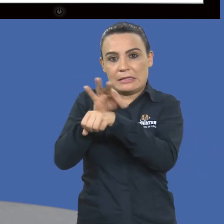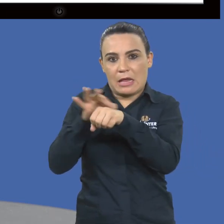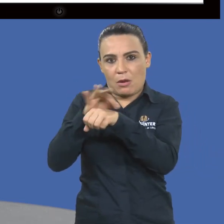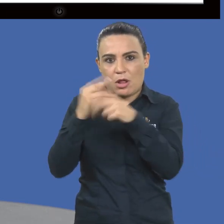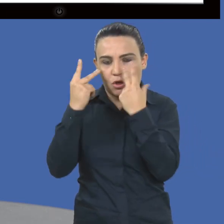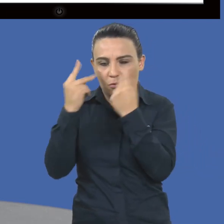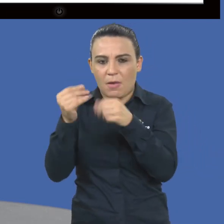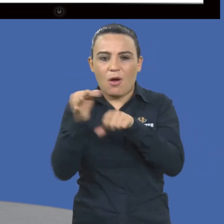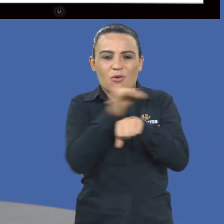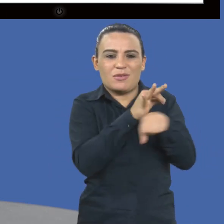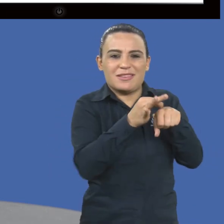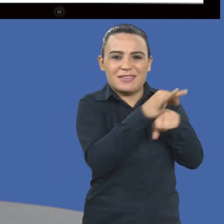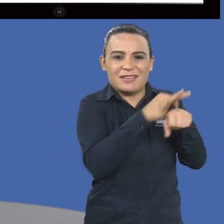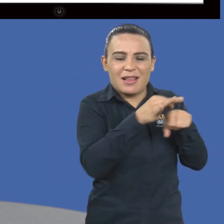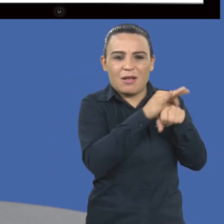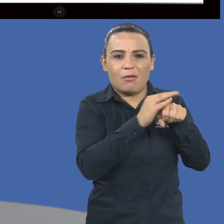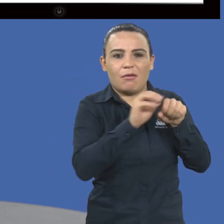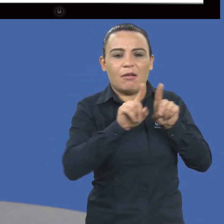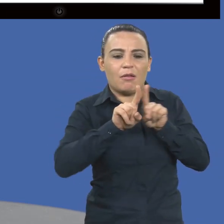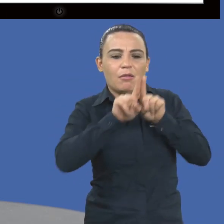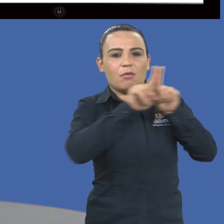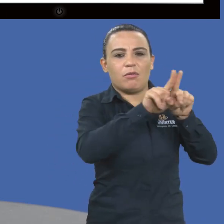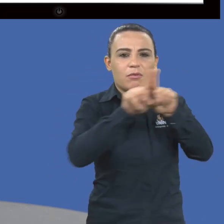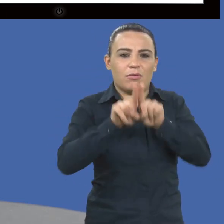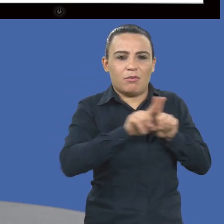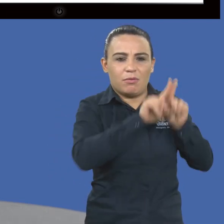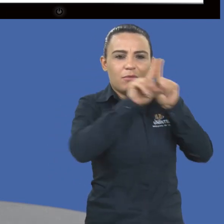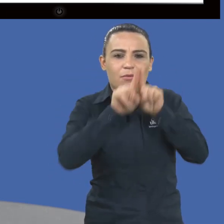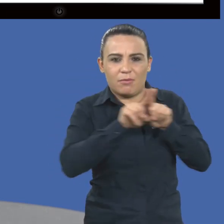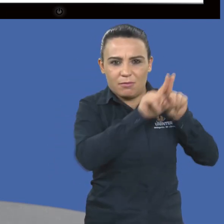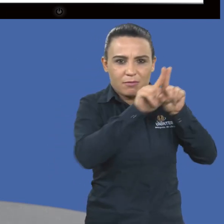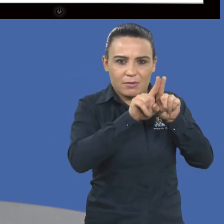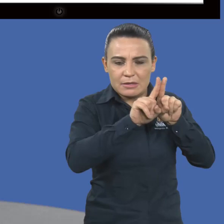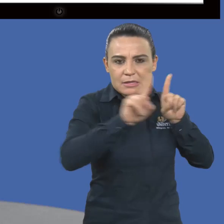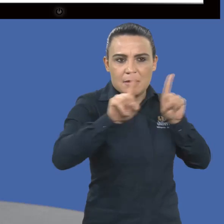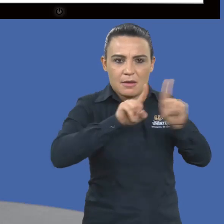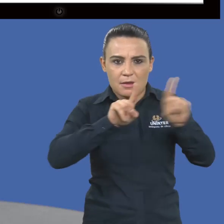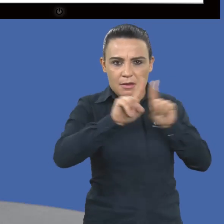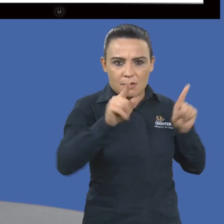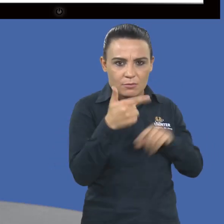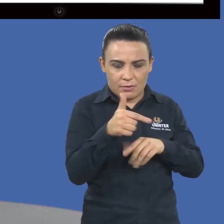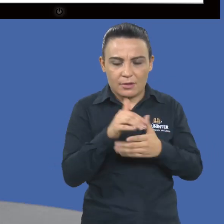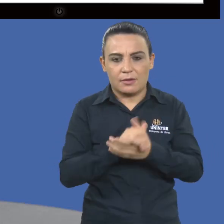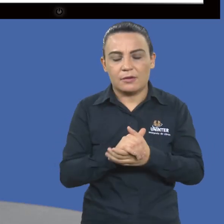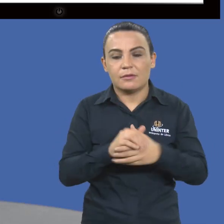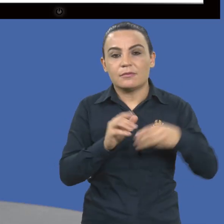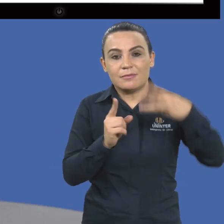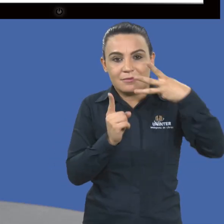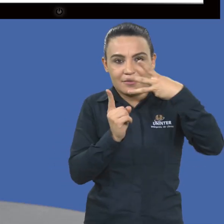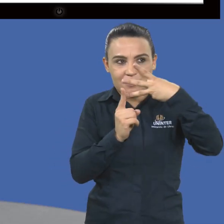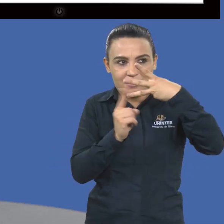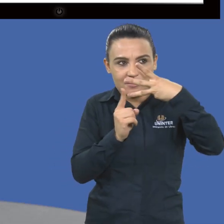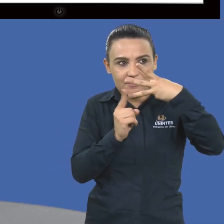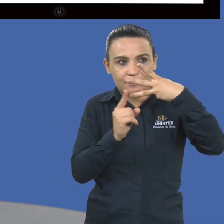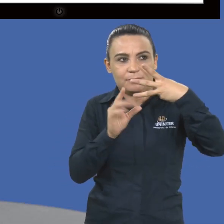trissomia. E o terceiro, a terceira forma ou tipo, nós podemos dizer que é a chamada